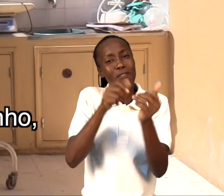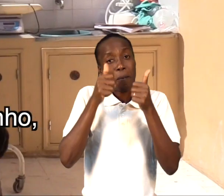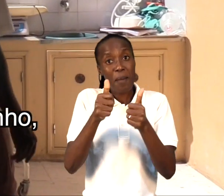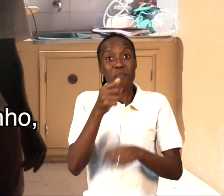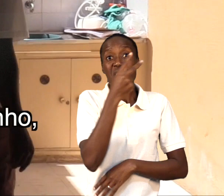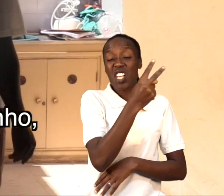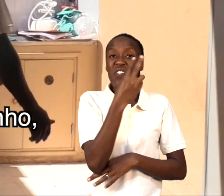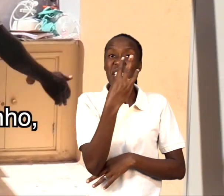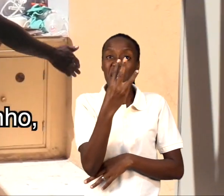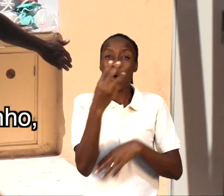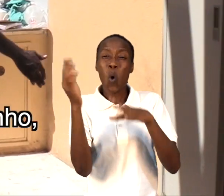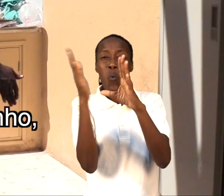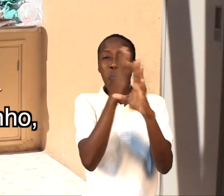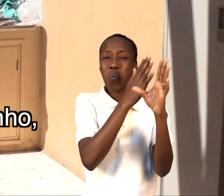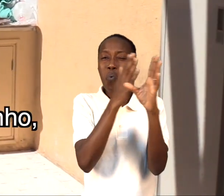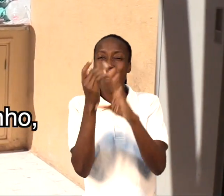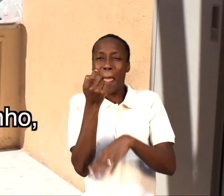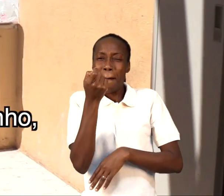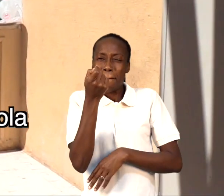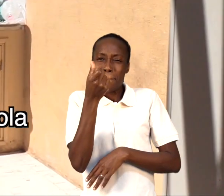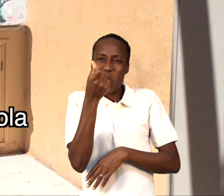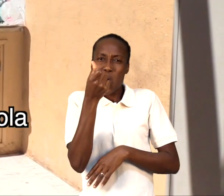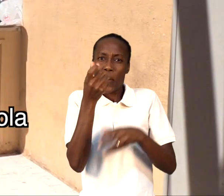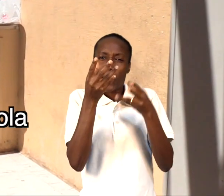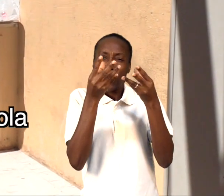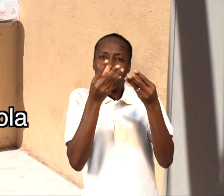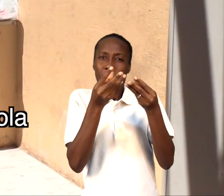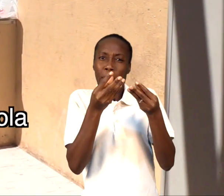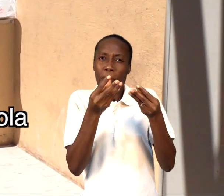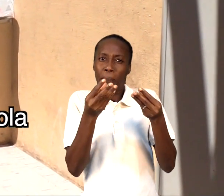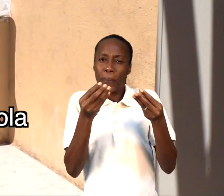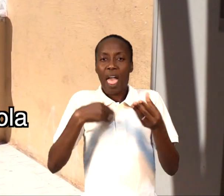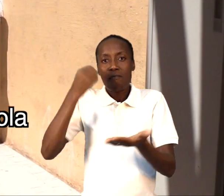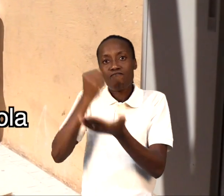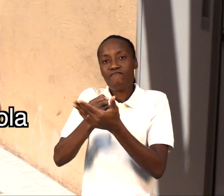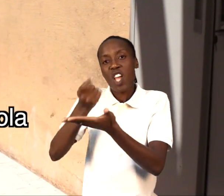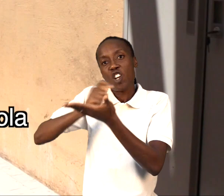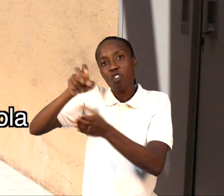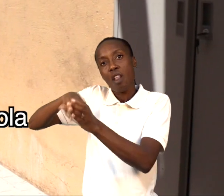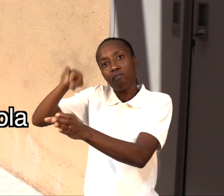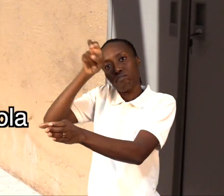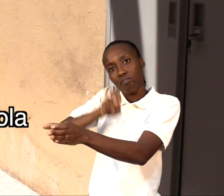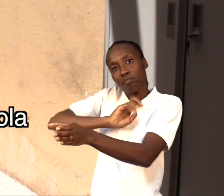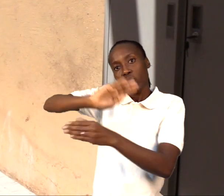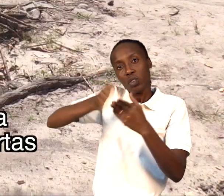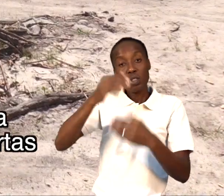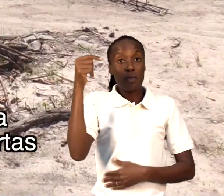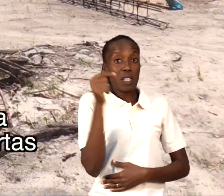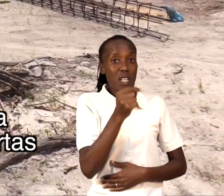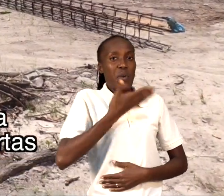Às 23, o vento parou um bocadinho. Então, depois de parar o vento, eu saí da escola para aqui, para tentar